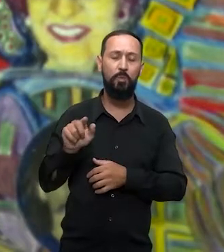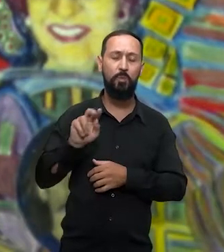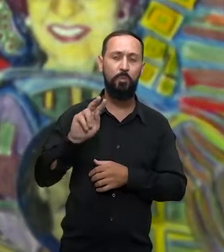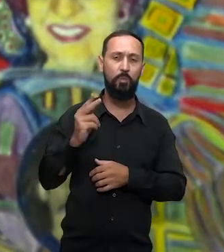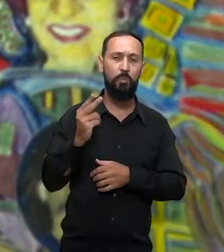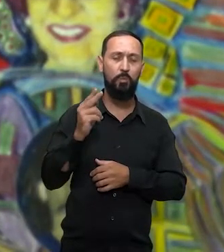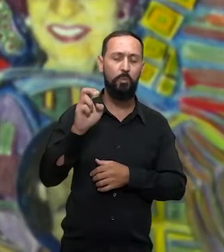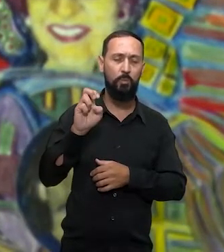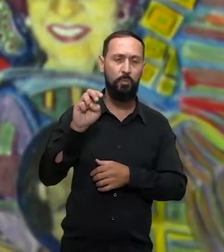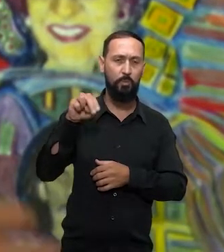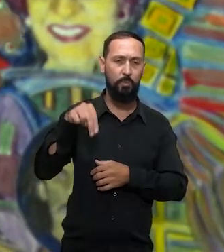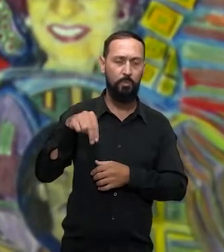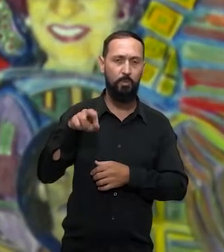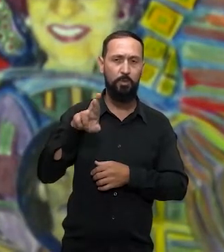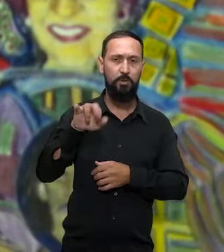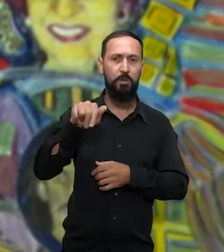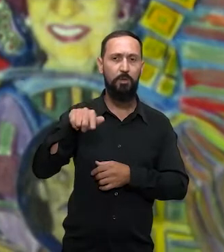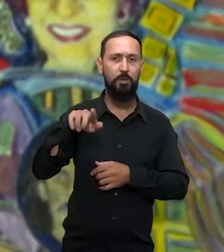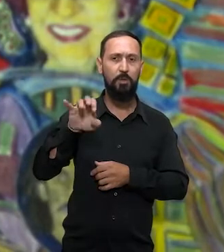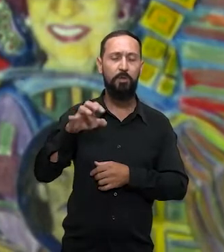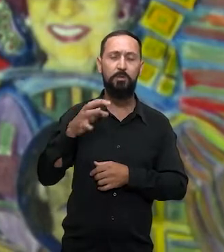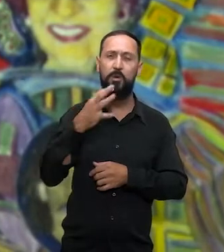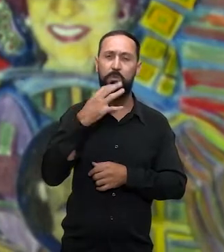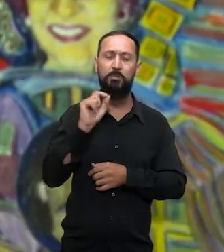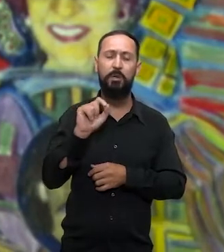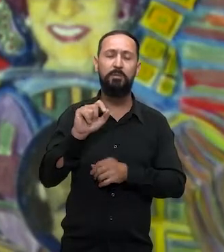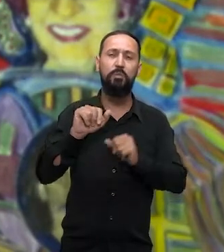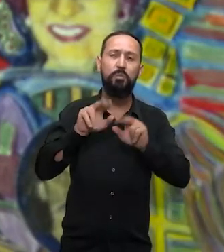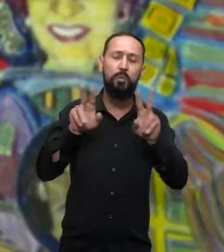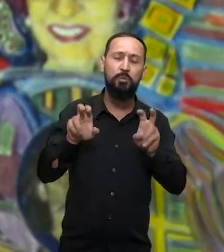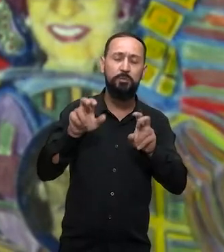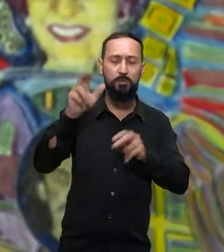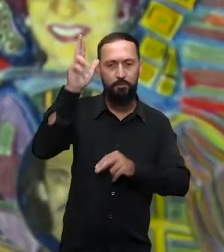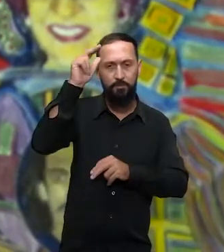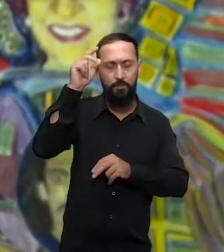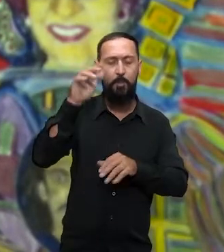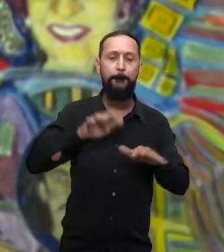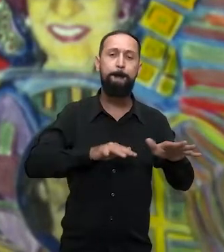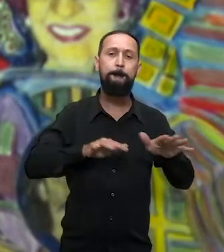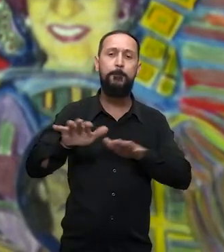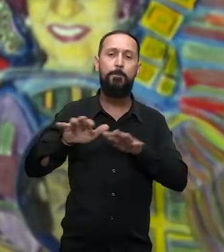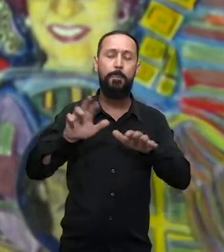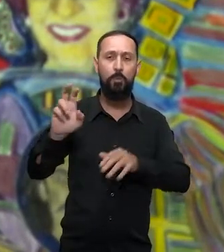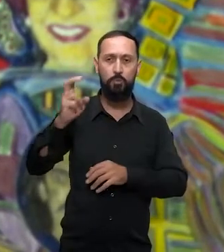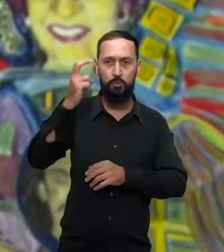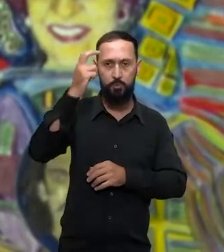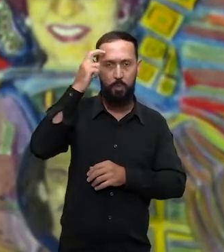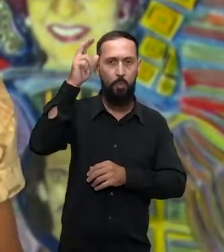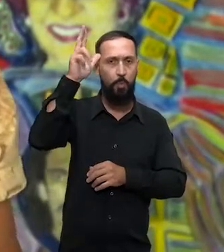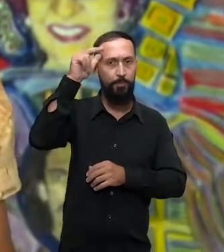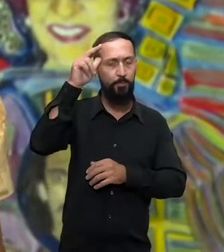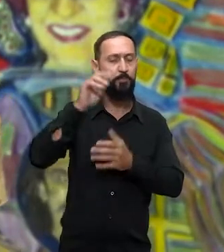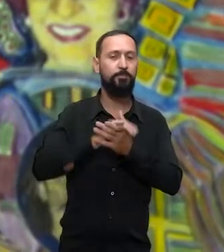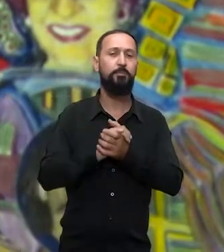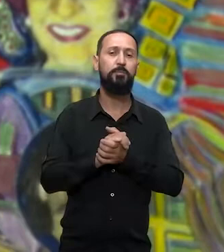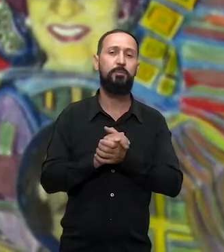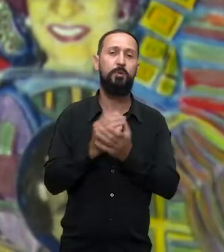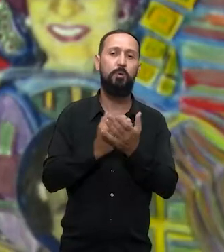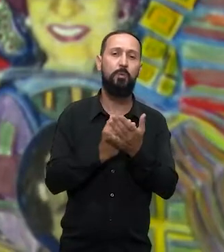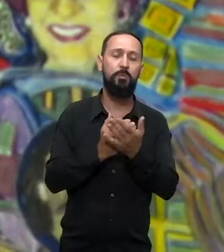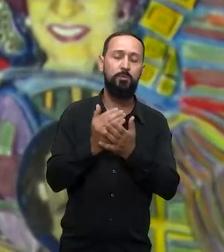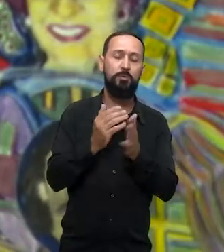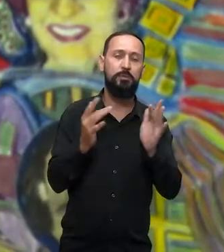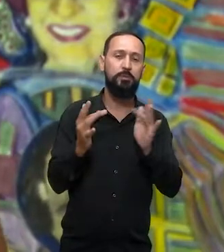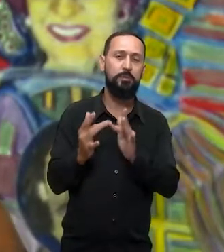já estava mais com a cabeça nessa nos Guaicuru, vamos chamar Movimento Cultural Guaicuru. Nessa época a gente